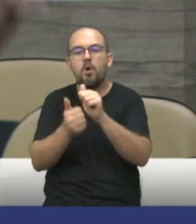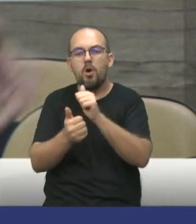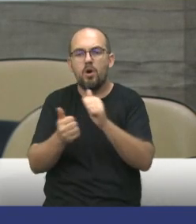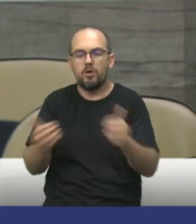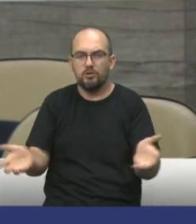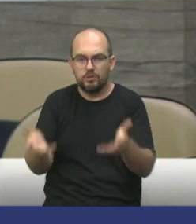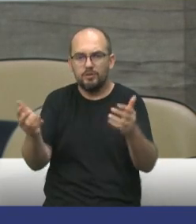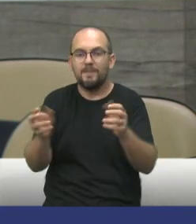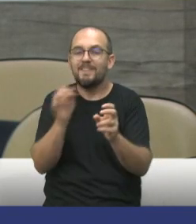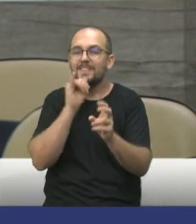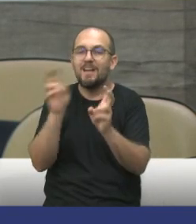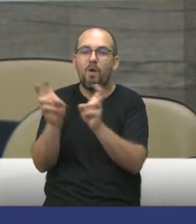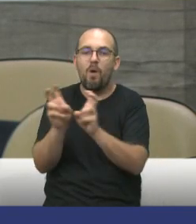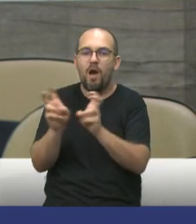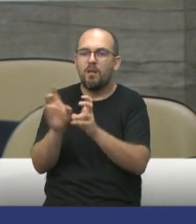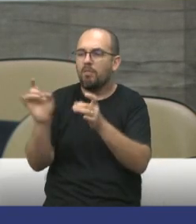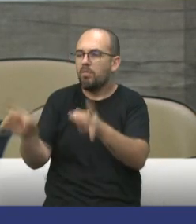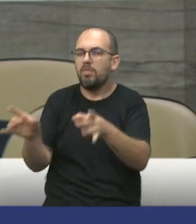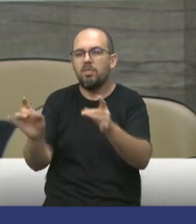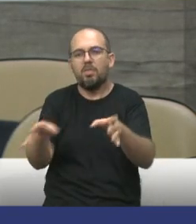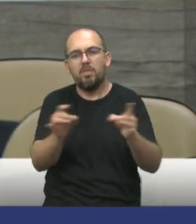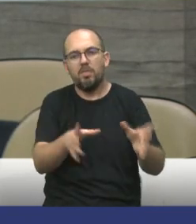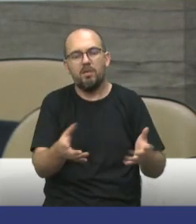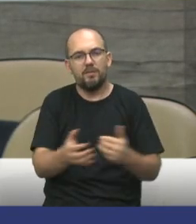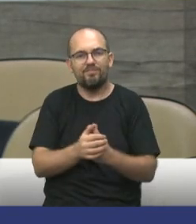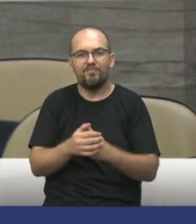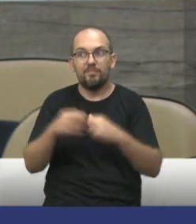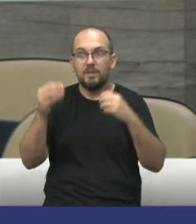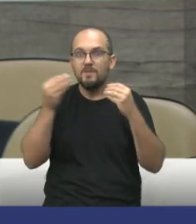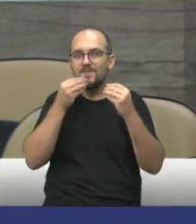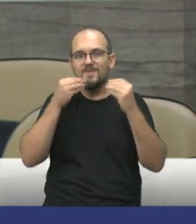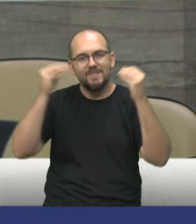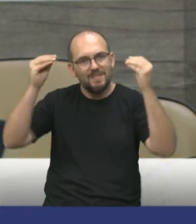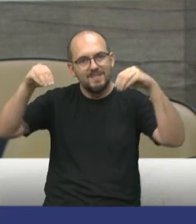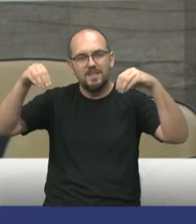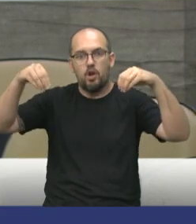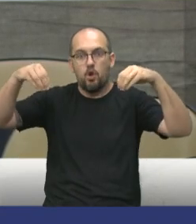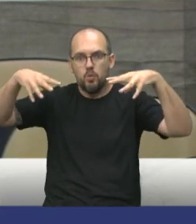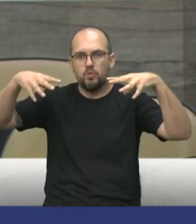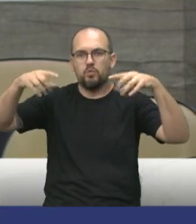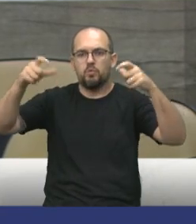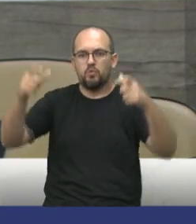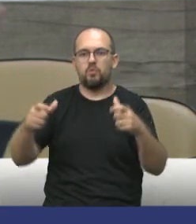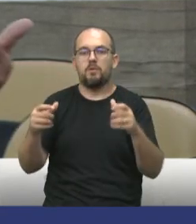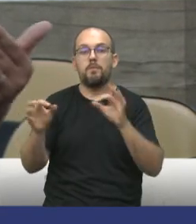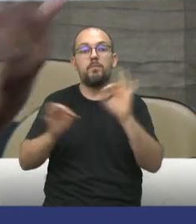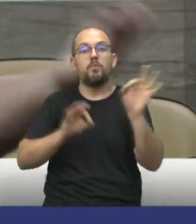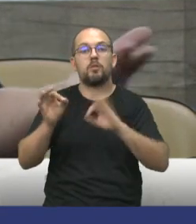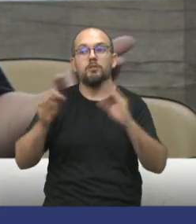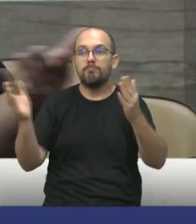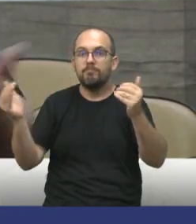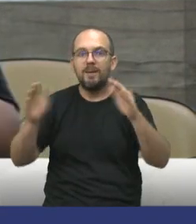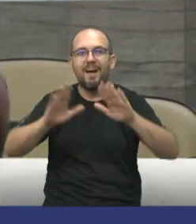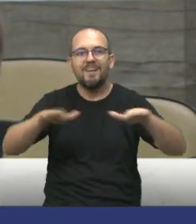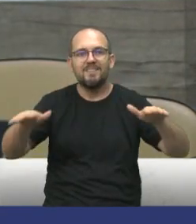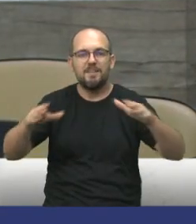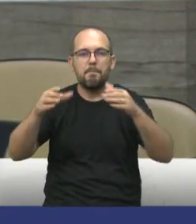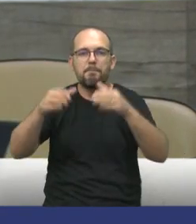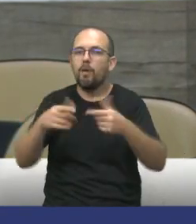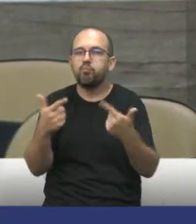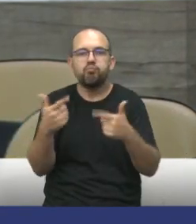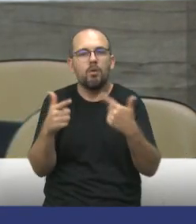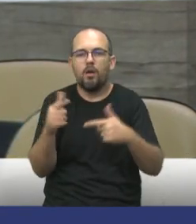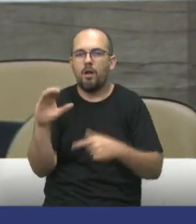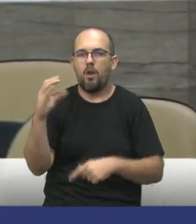Essas quadras que estão abandonadas, ter iluminação, ter um projeto voltado para essas crianças de bairros que muitas vezes não têm condição de